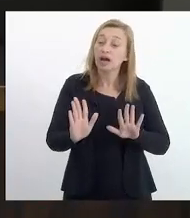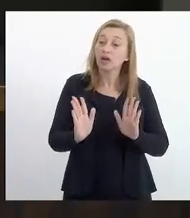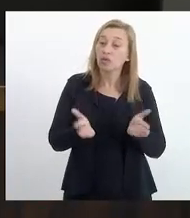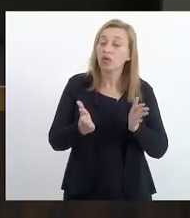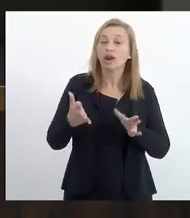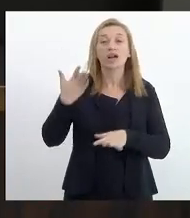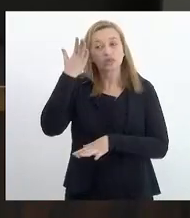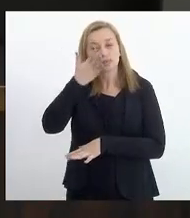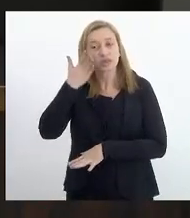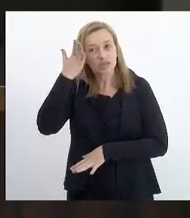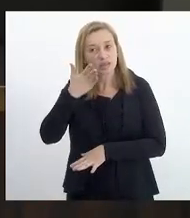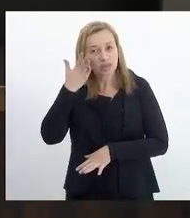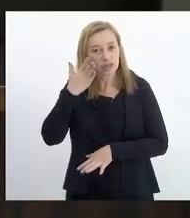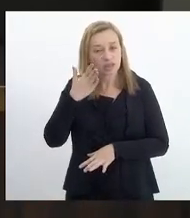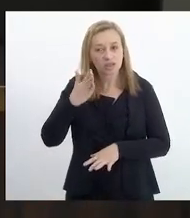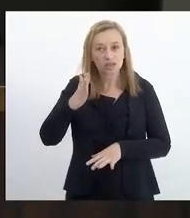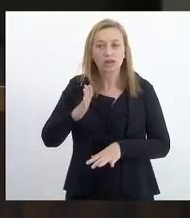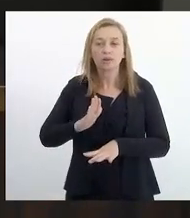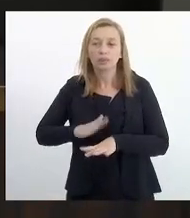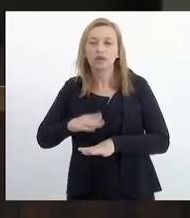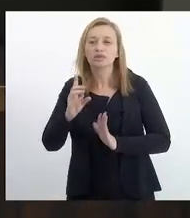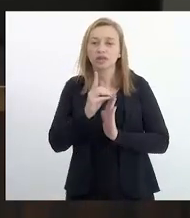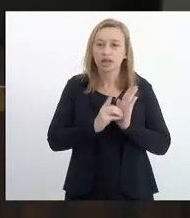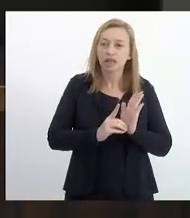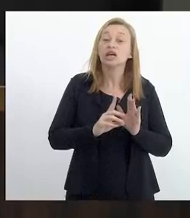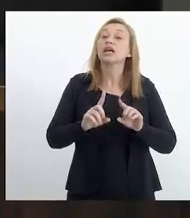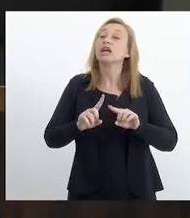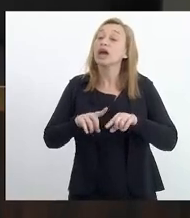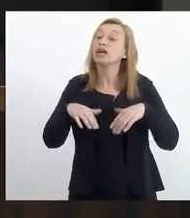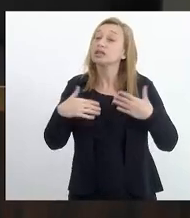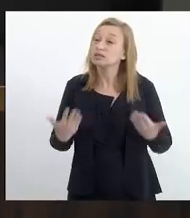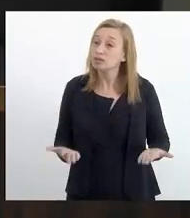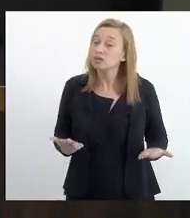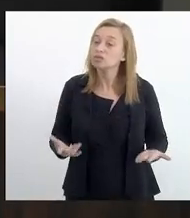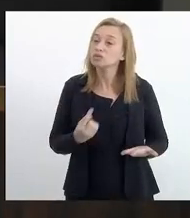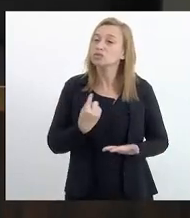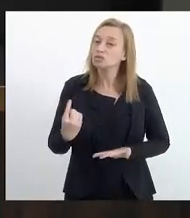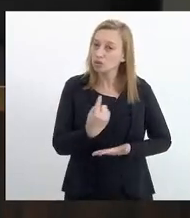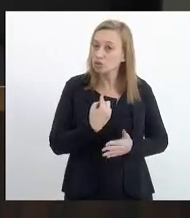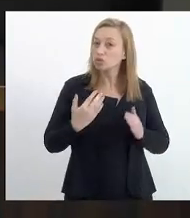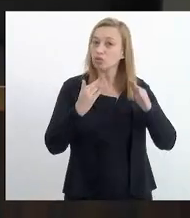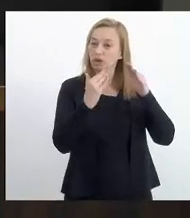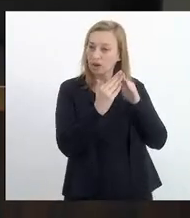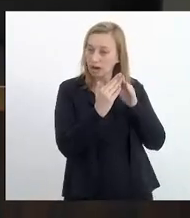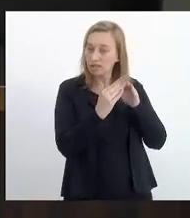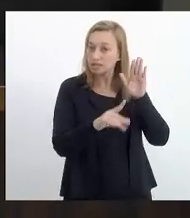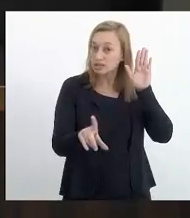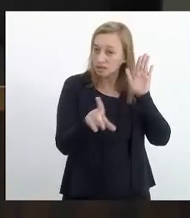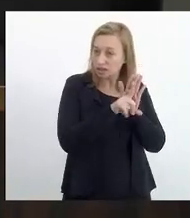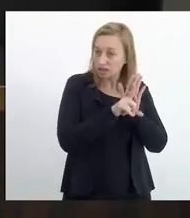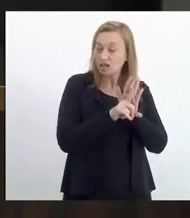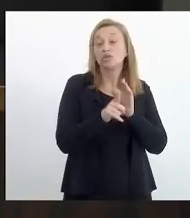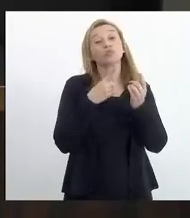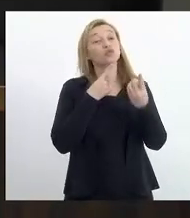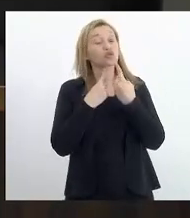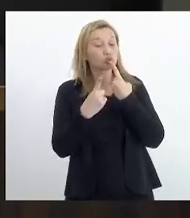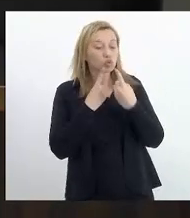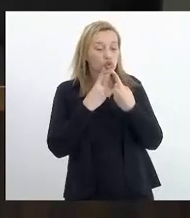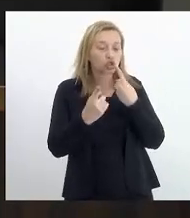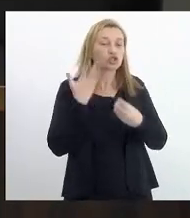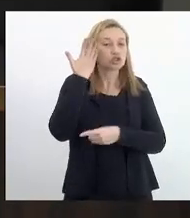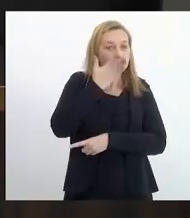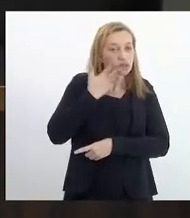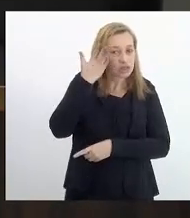mensagens além do decreto. Então nós, como a Casa, como o Parlamento, vamos discutir as